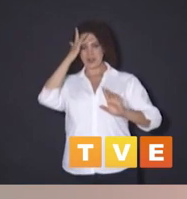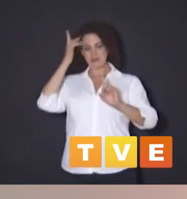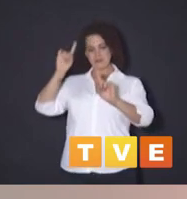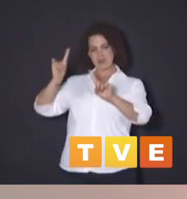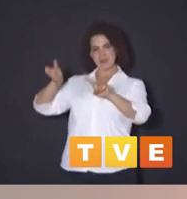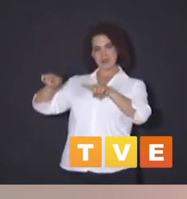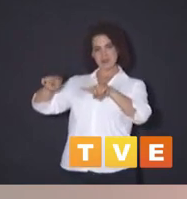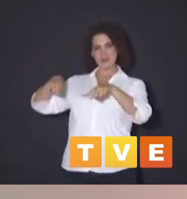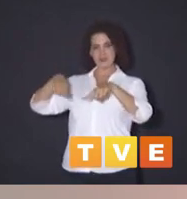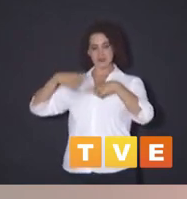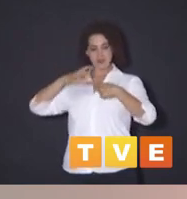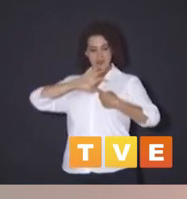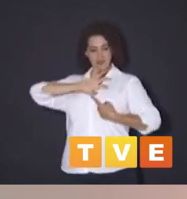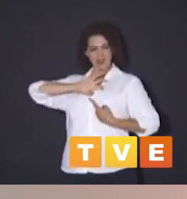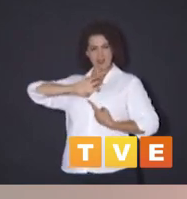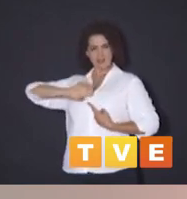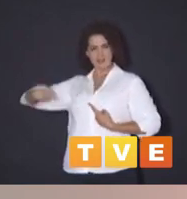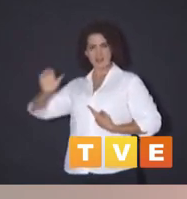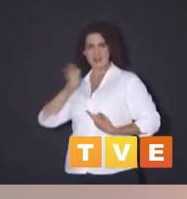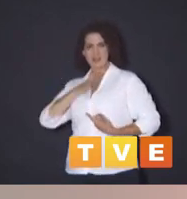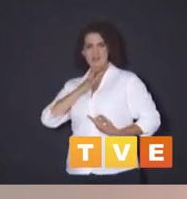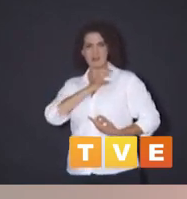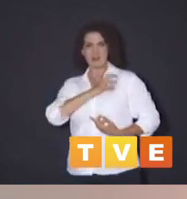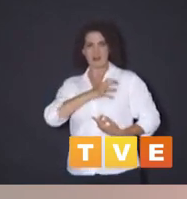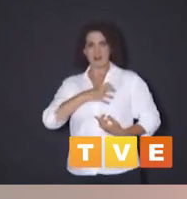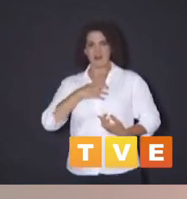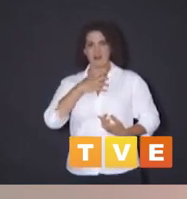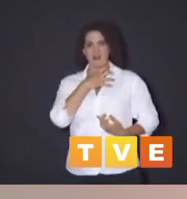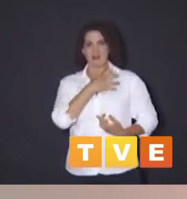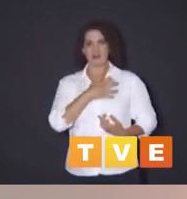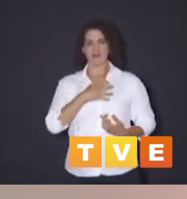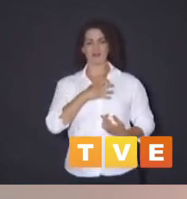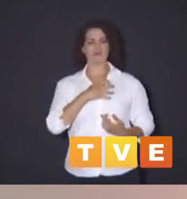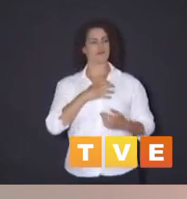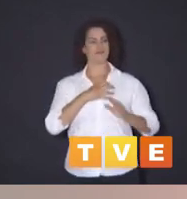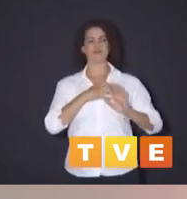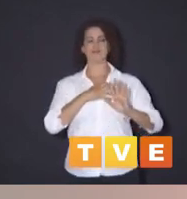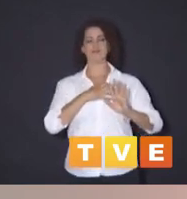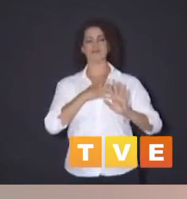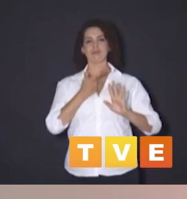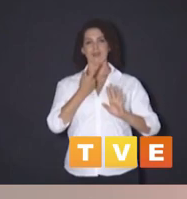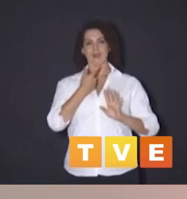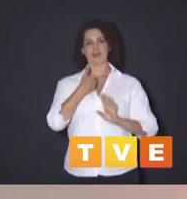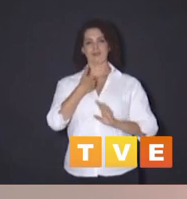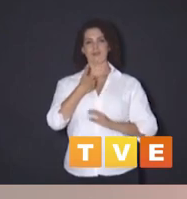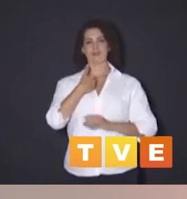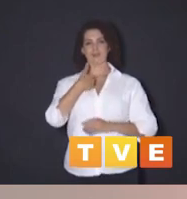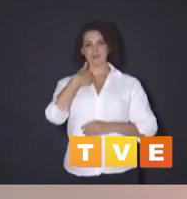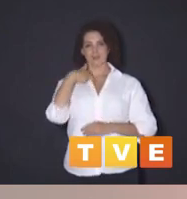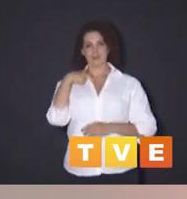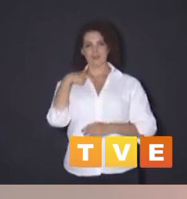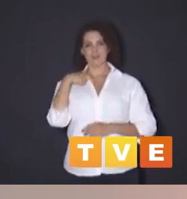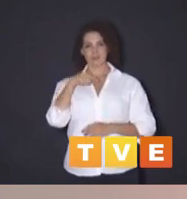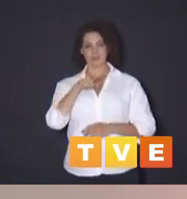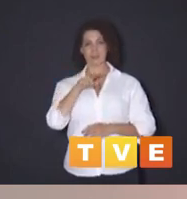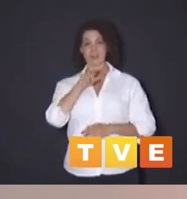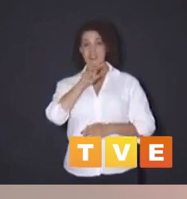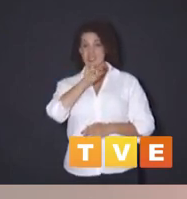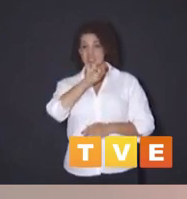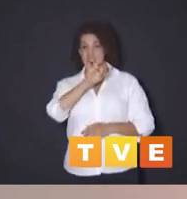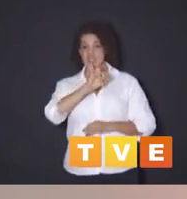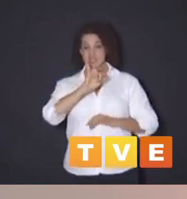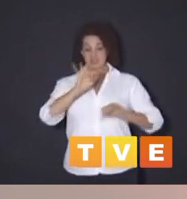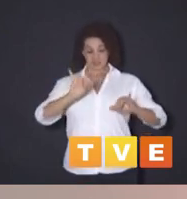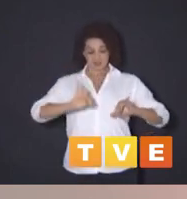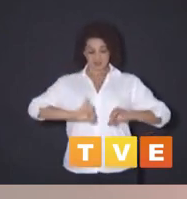que esta paixão embriagadora dohme e que eu curti se torturar for